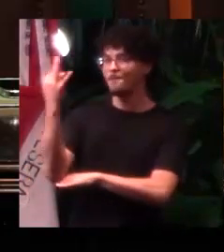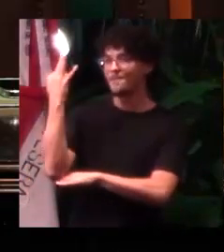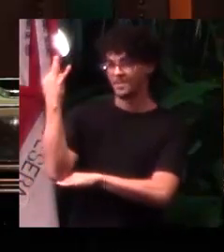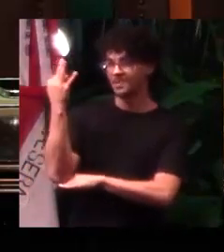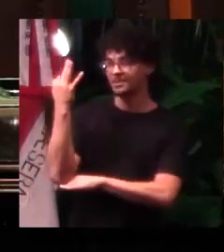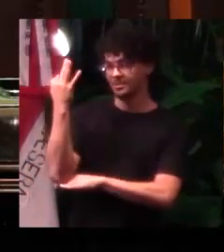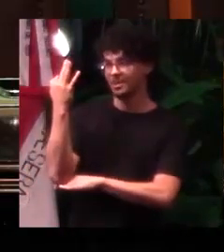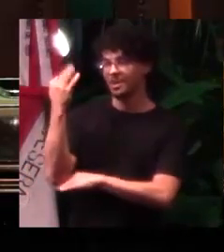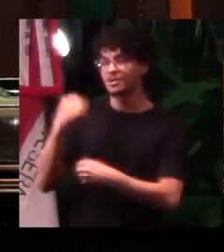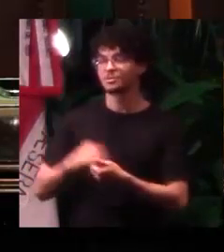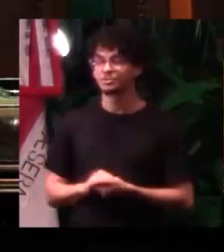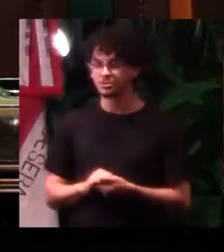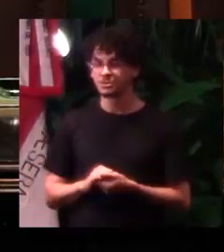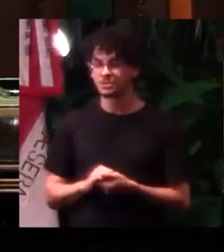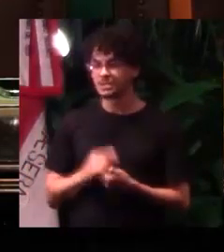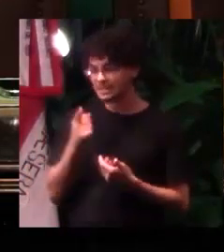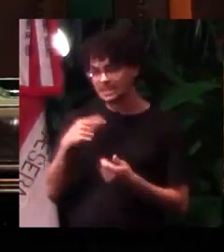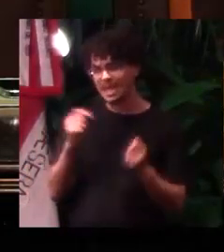forma,